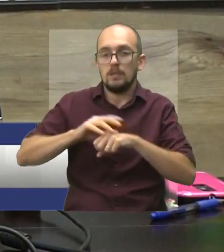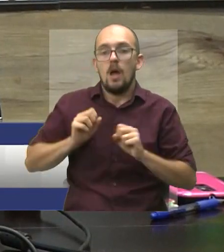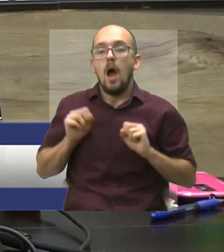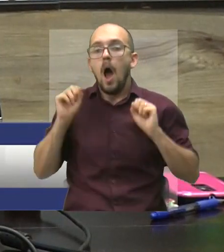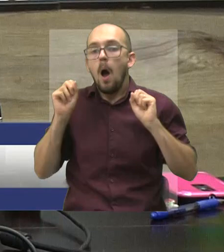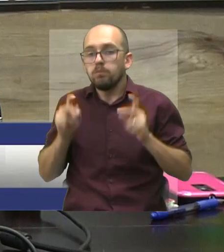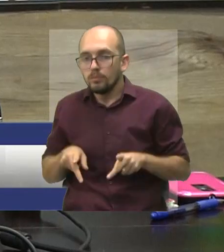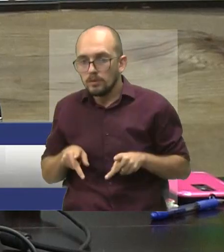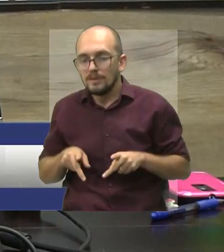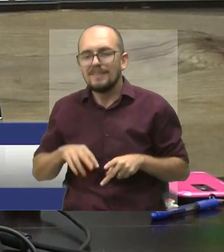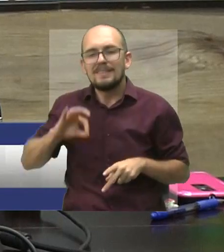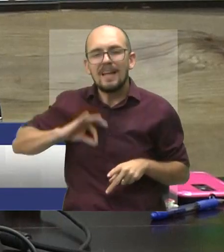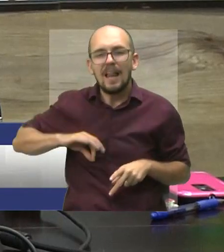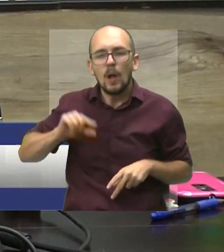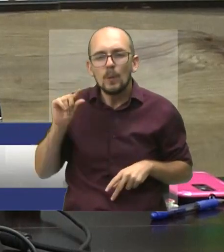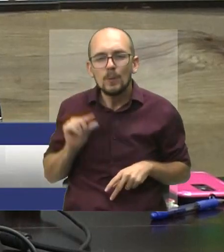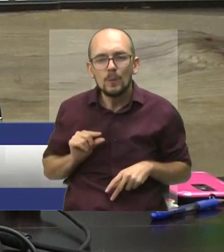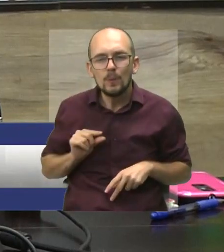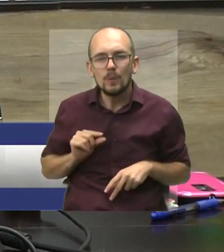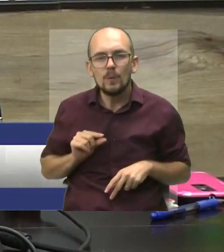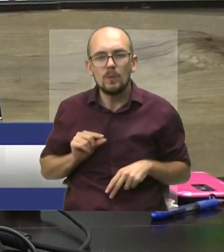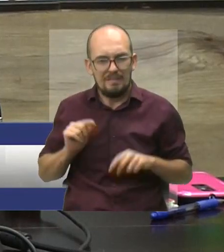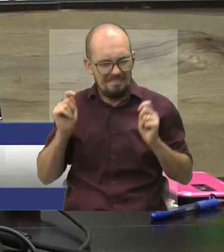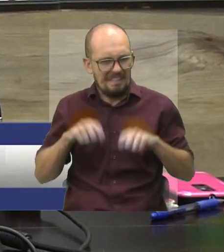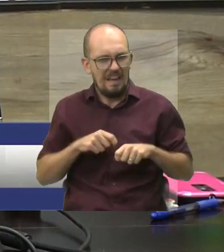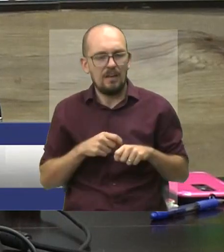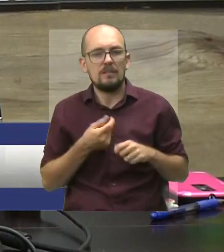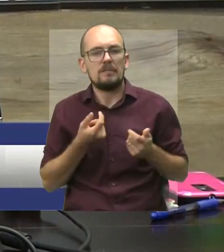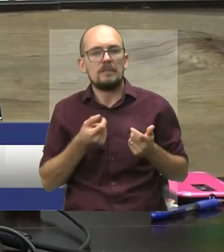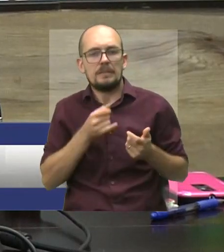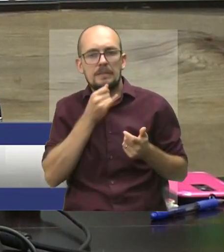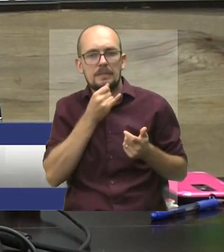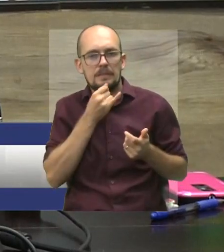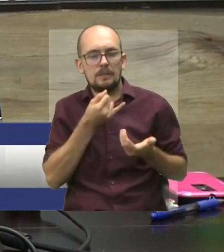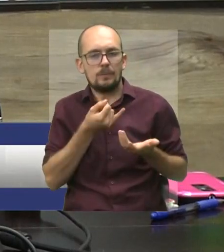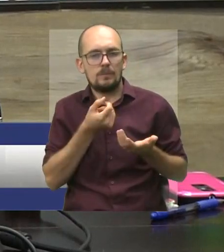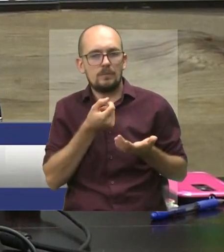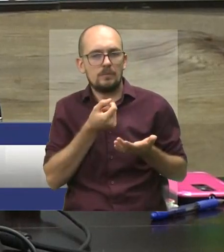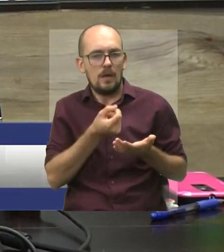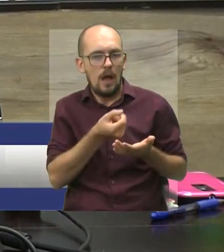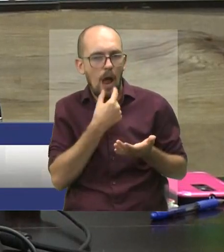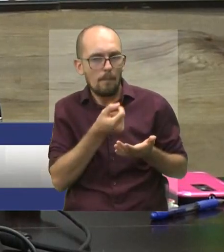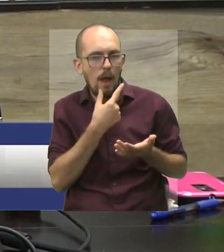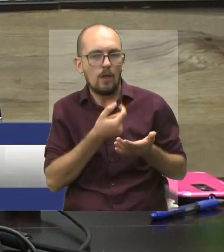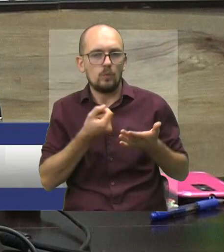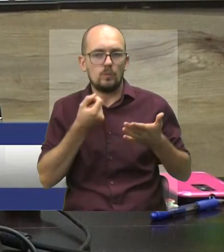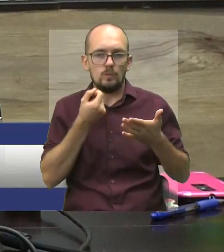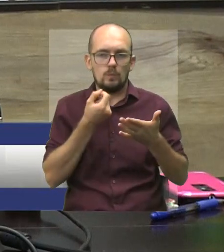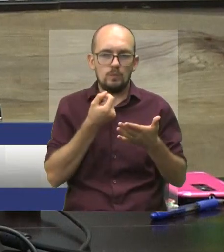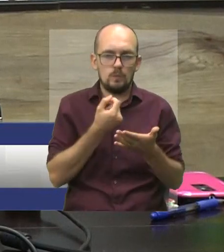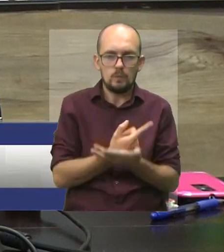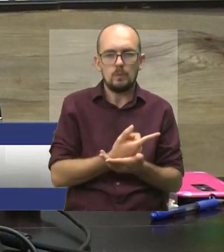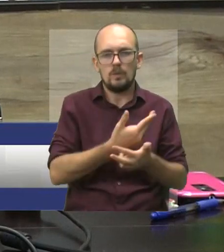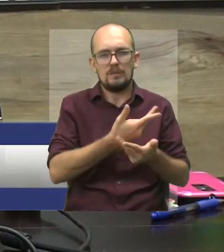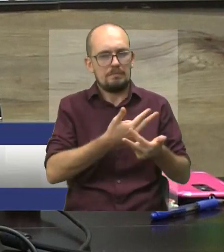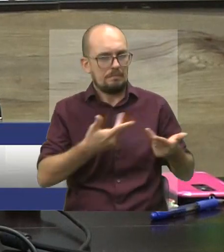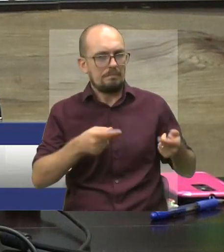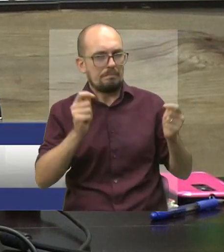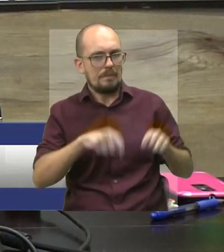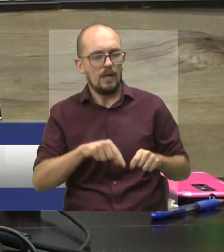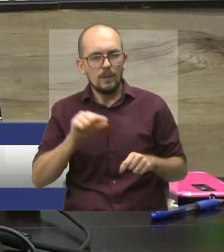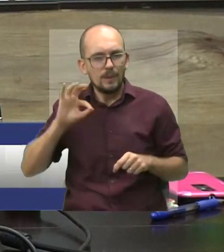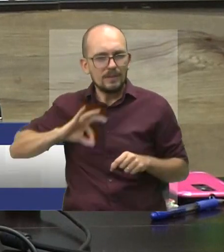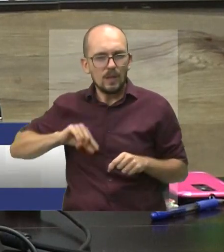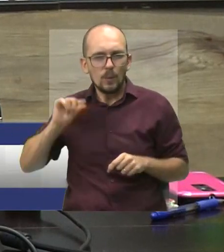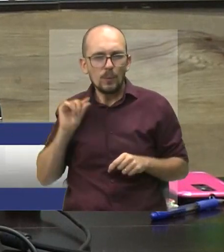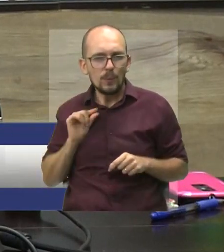uma renda baixa, vai conseguir o tratamento que a invalidez lhe causou? É isso que a